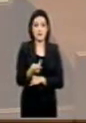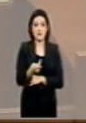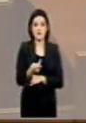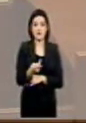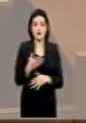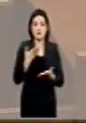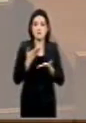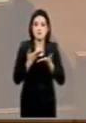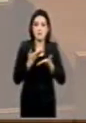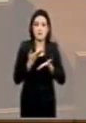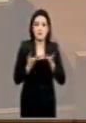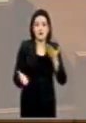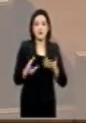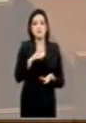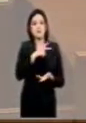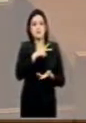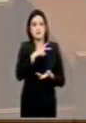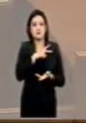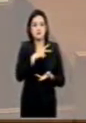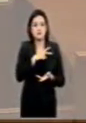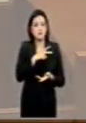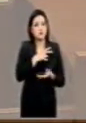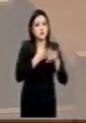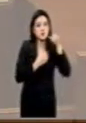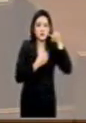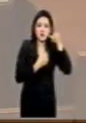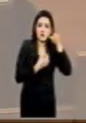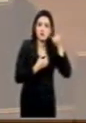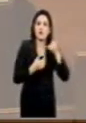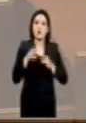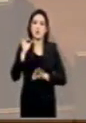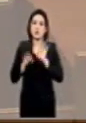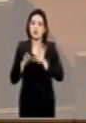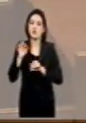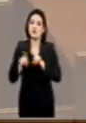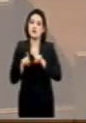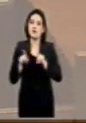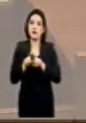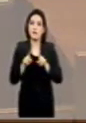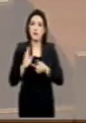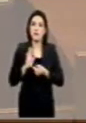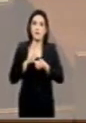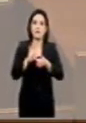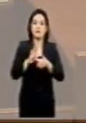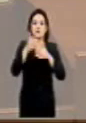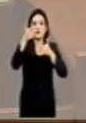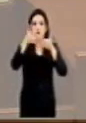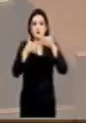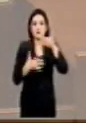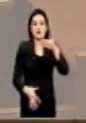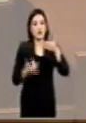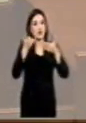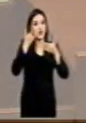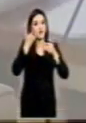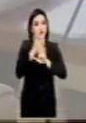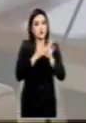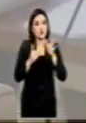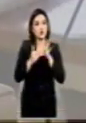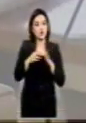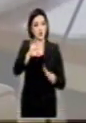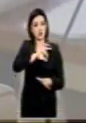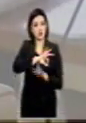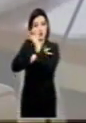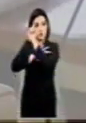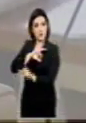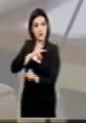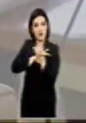o juiz reclamado também autorizou a exibição de extratos telefônicos dos policiais e dos ativos investigados. Diligência